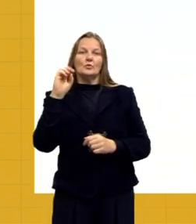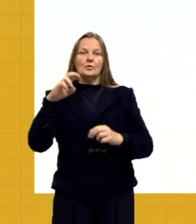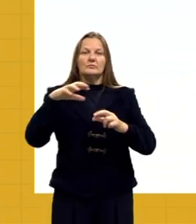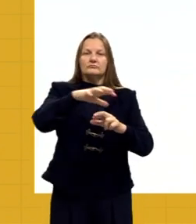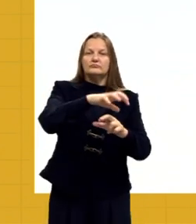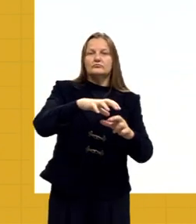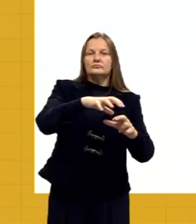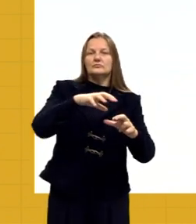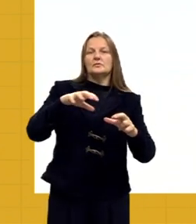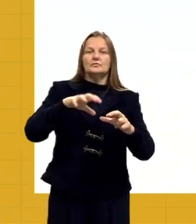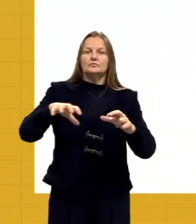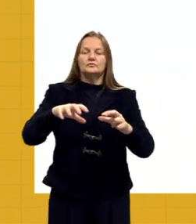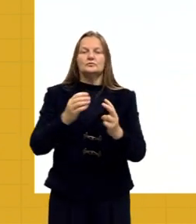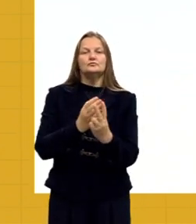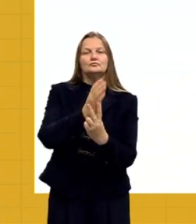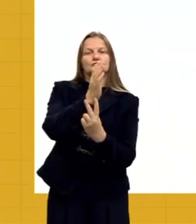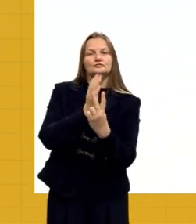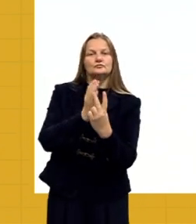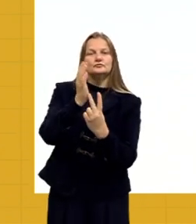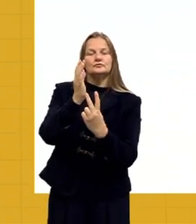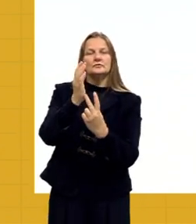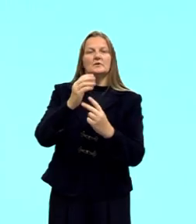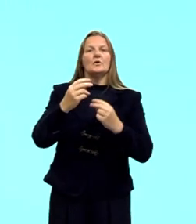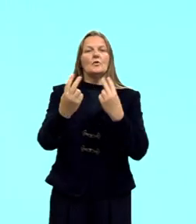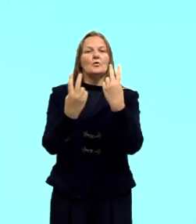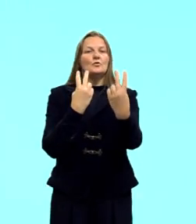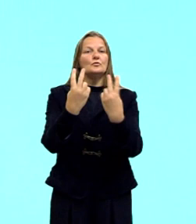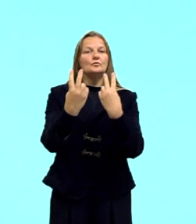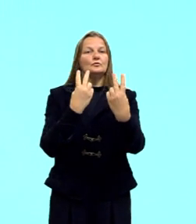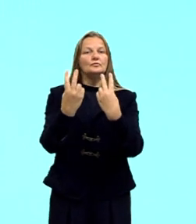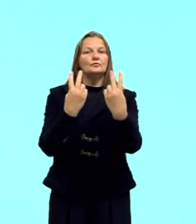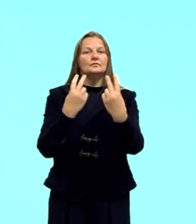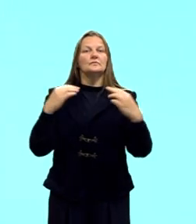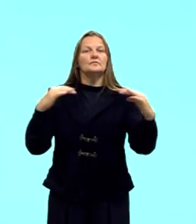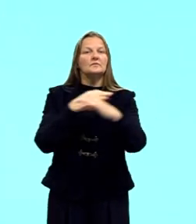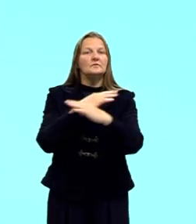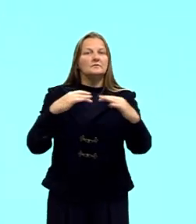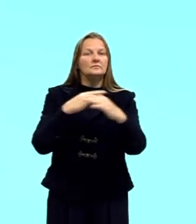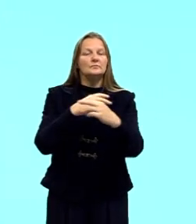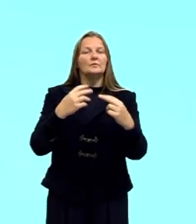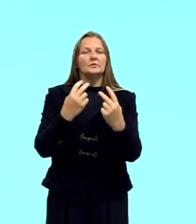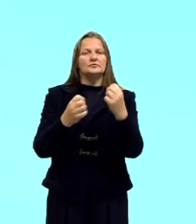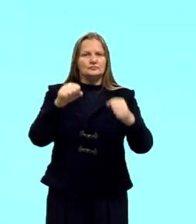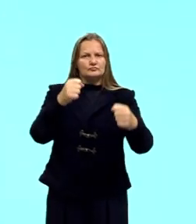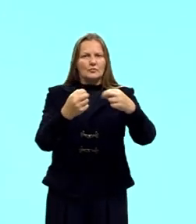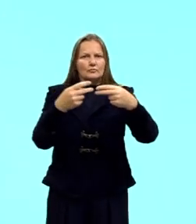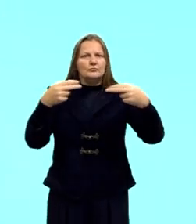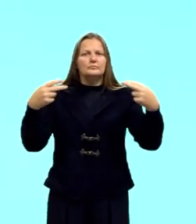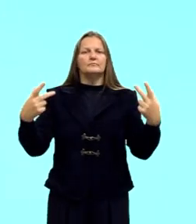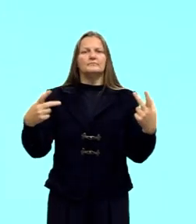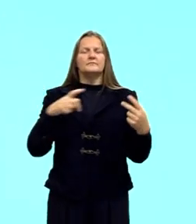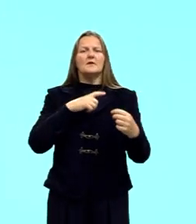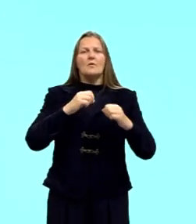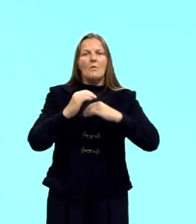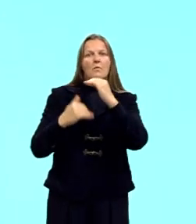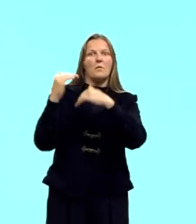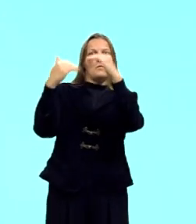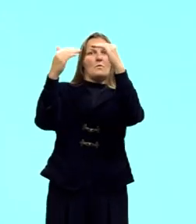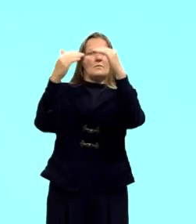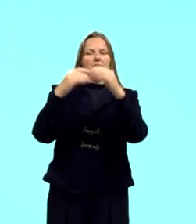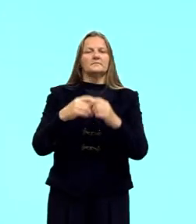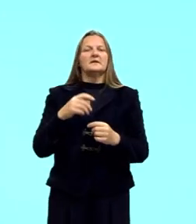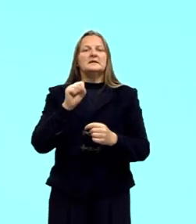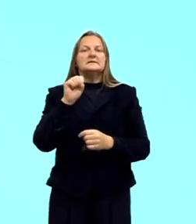relação aí tá a gurizada é o transporte a comunicação quando eu coloco para vocês ali ó o transporte é tu